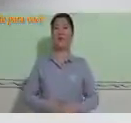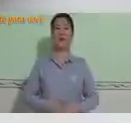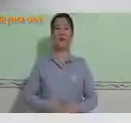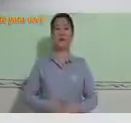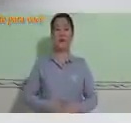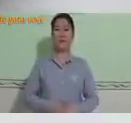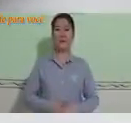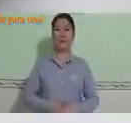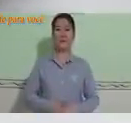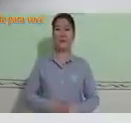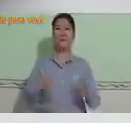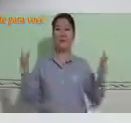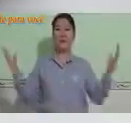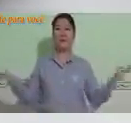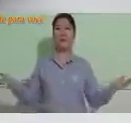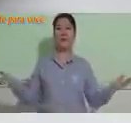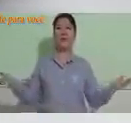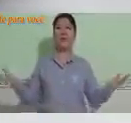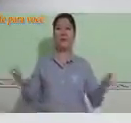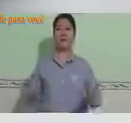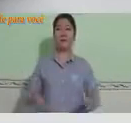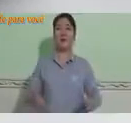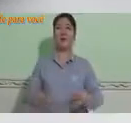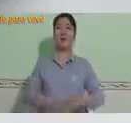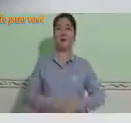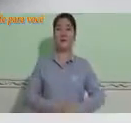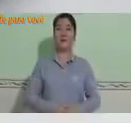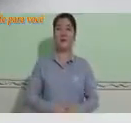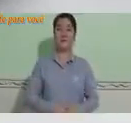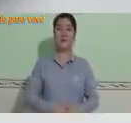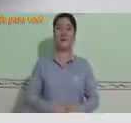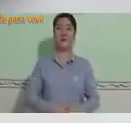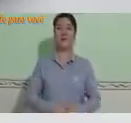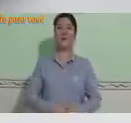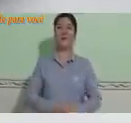mns r eu achei sidlei atwell aliviar as cólicas menstruais